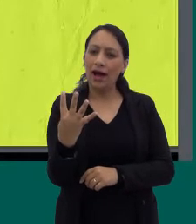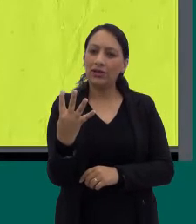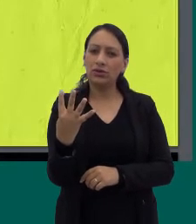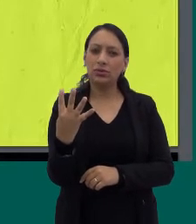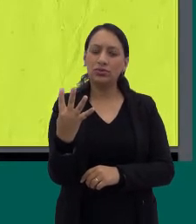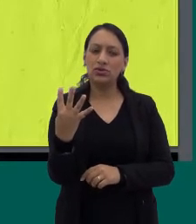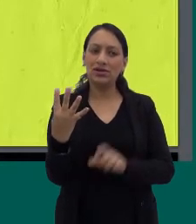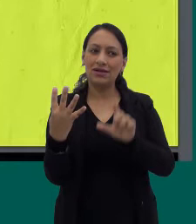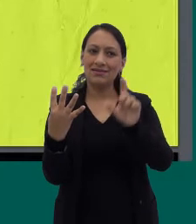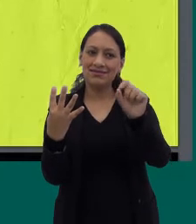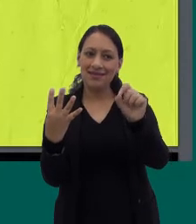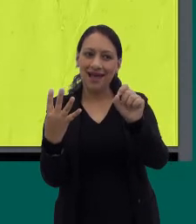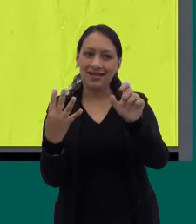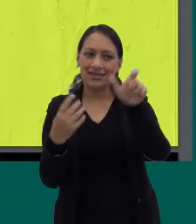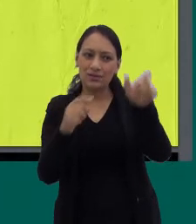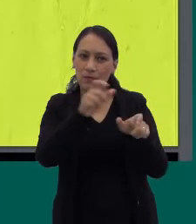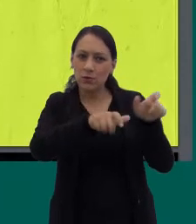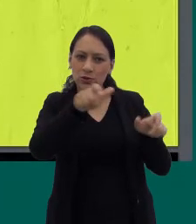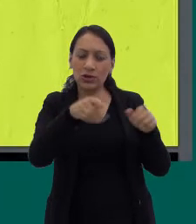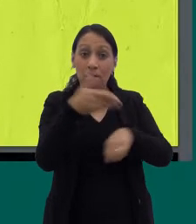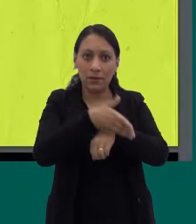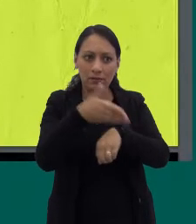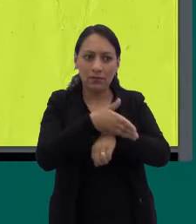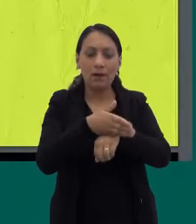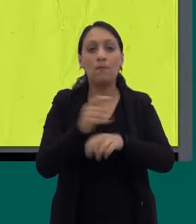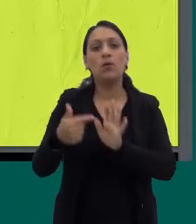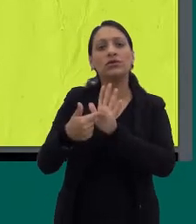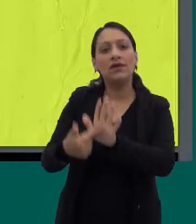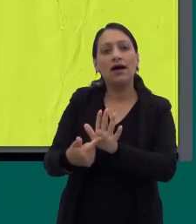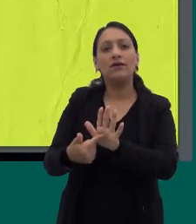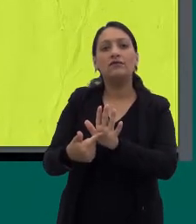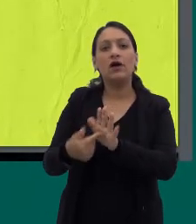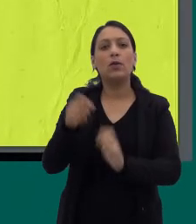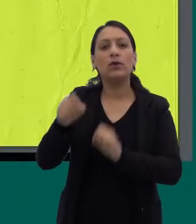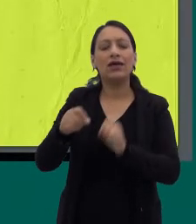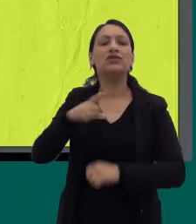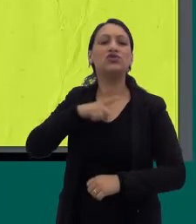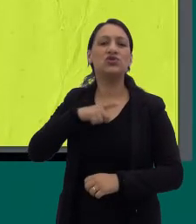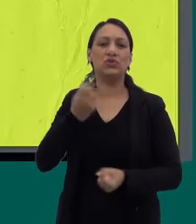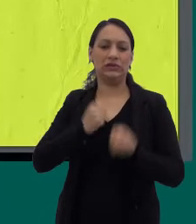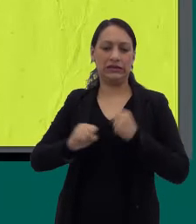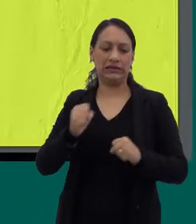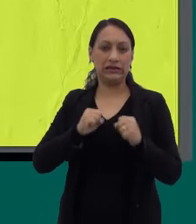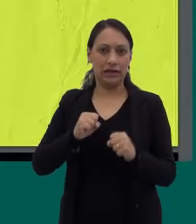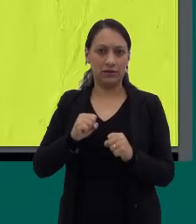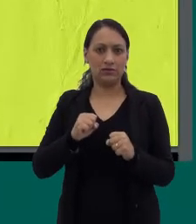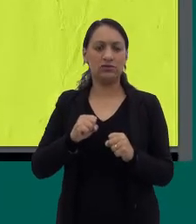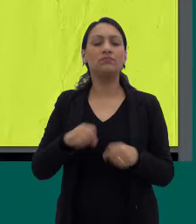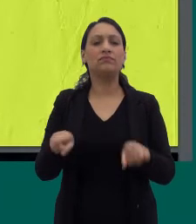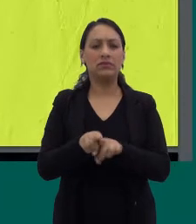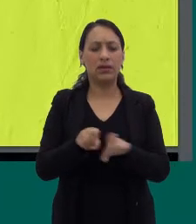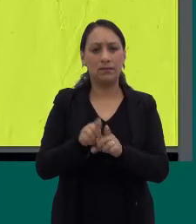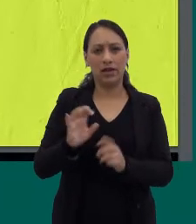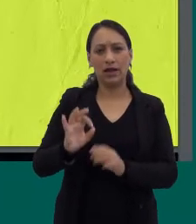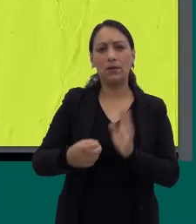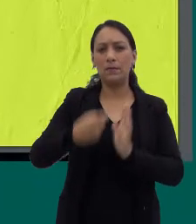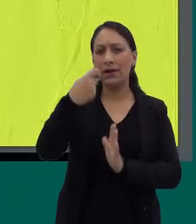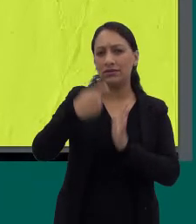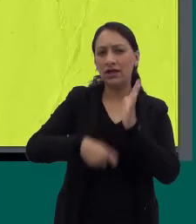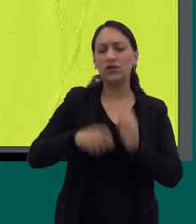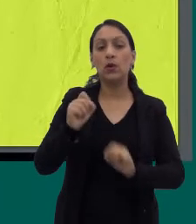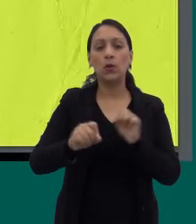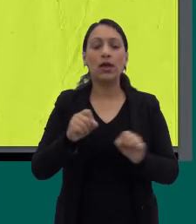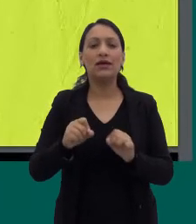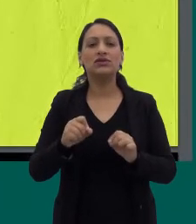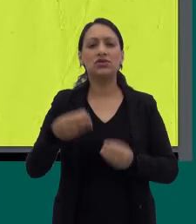né, apresentavam sintomas de ansiedade. Foram encontrados também uma taxa de prevalência de sintomas